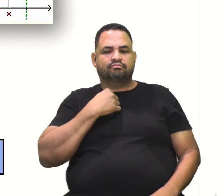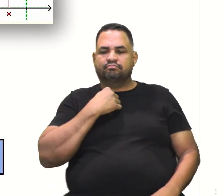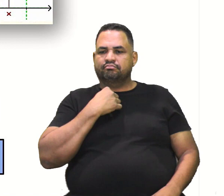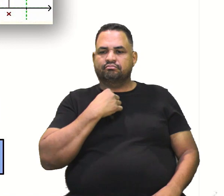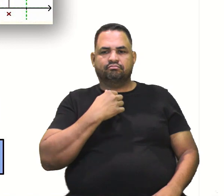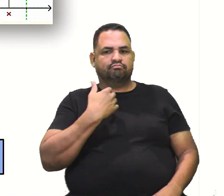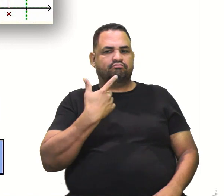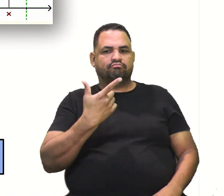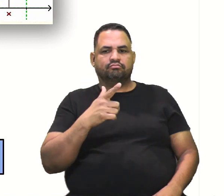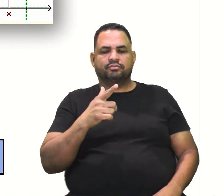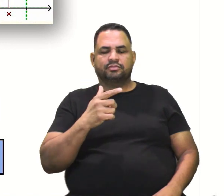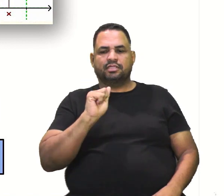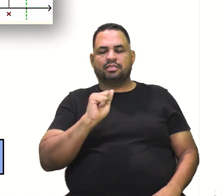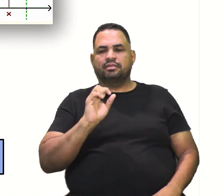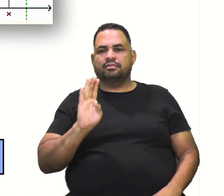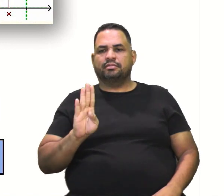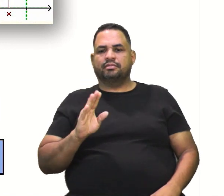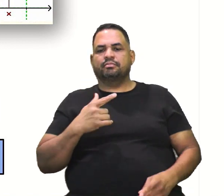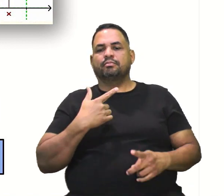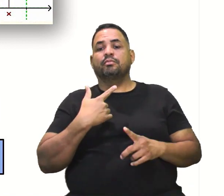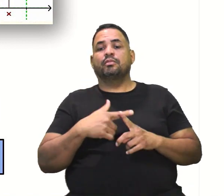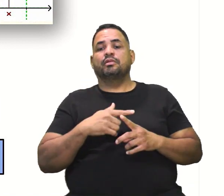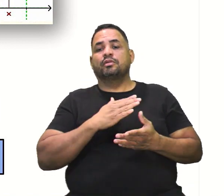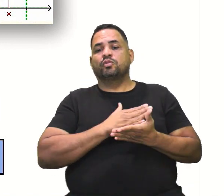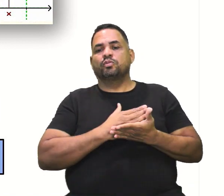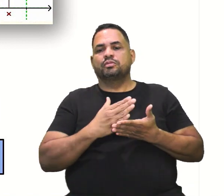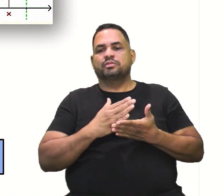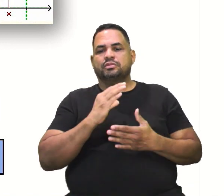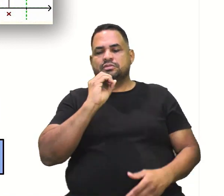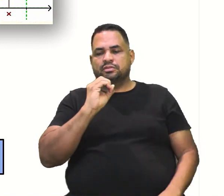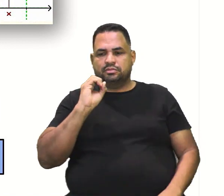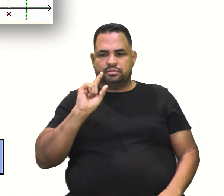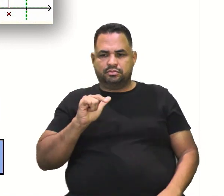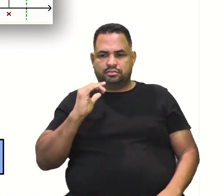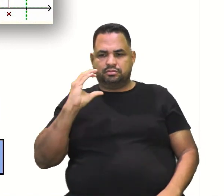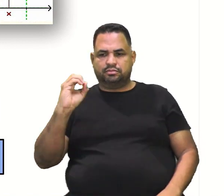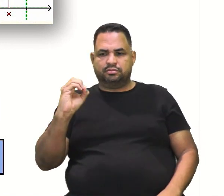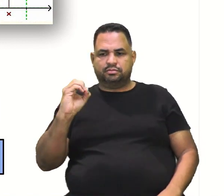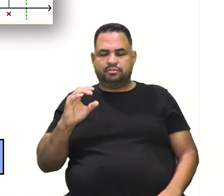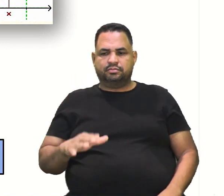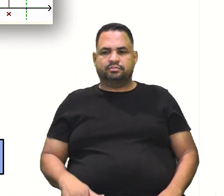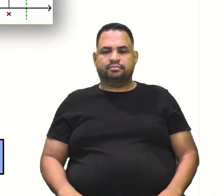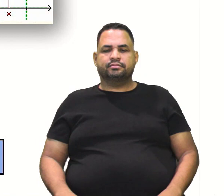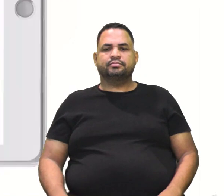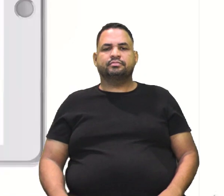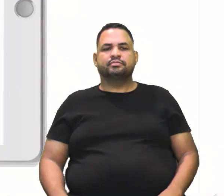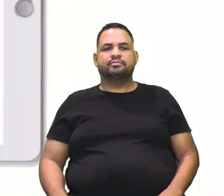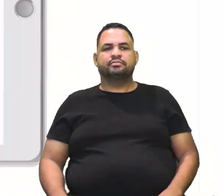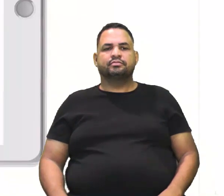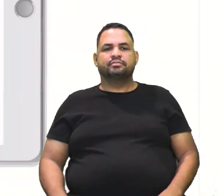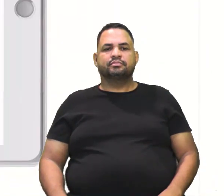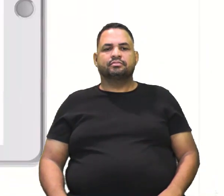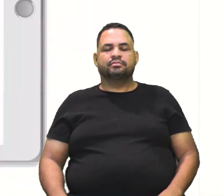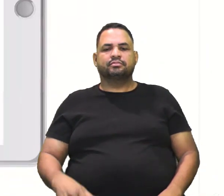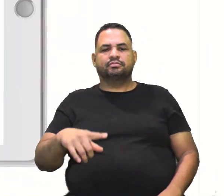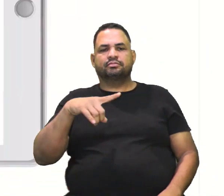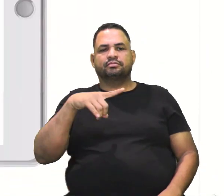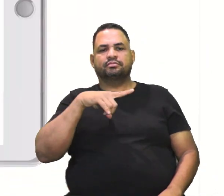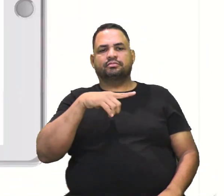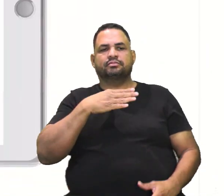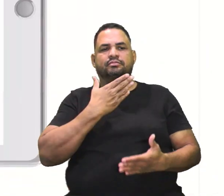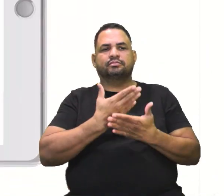e não tem B, porque a origem é 0, 0, né? Beleza, beleza. Avançando mais um pouquinho, temos a